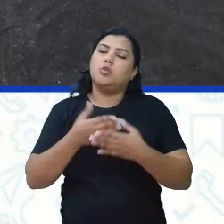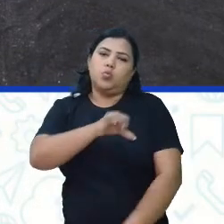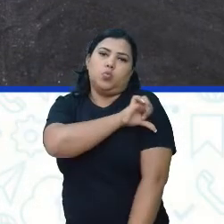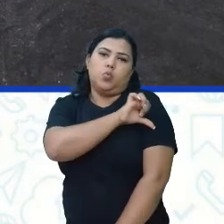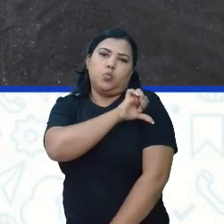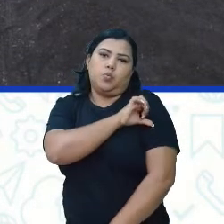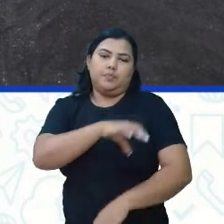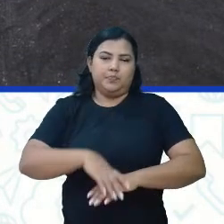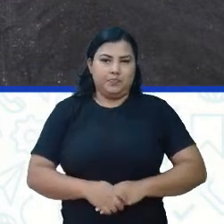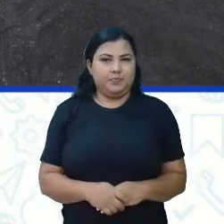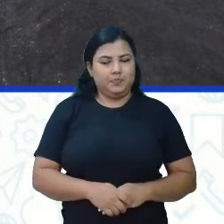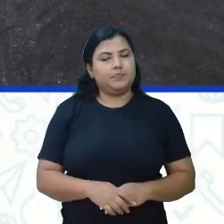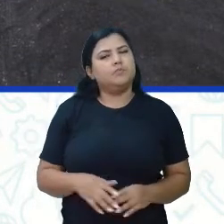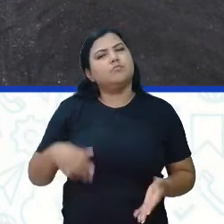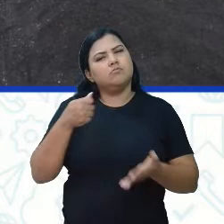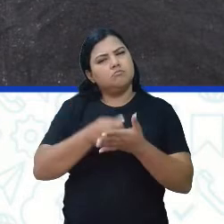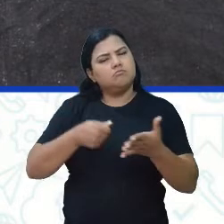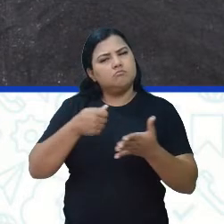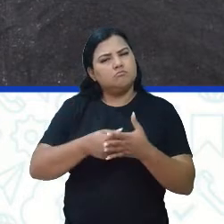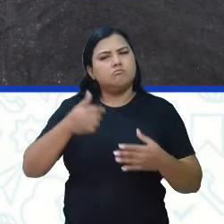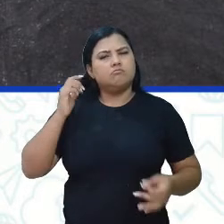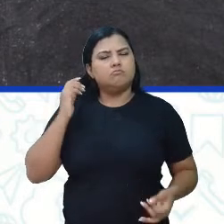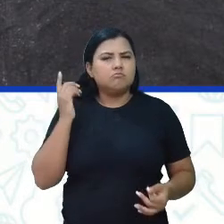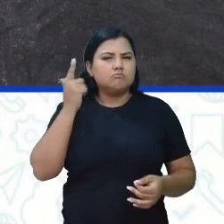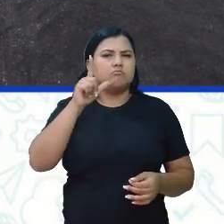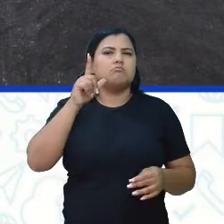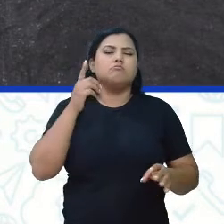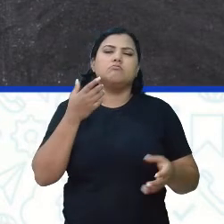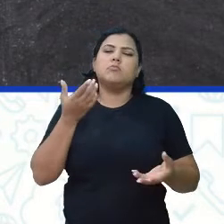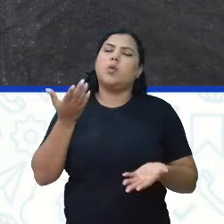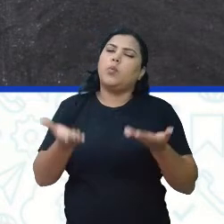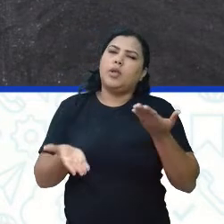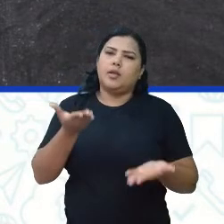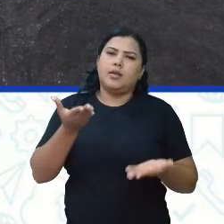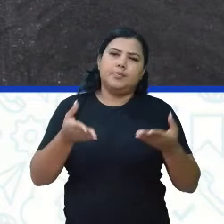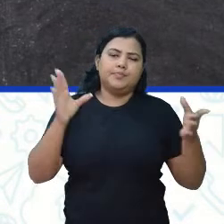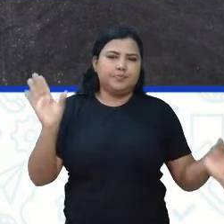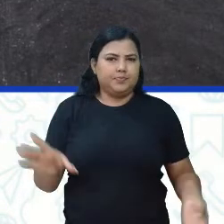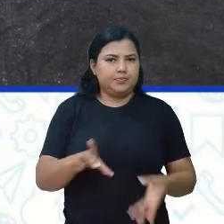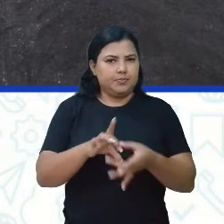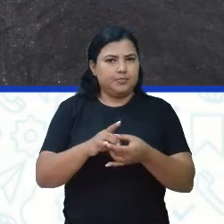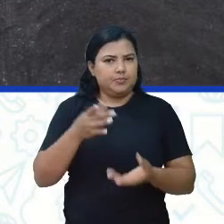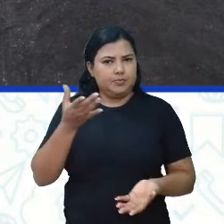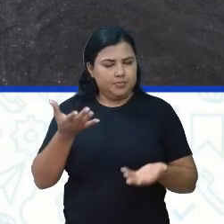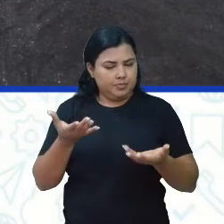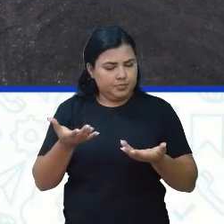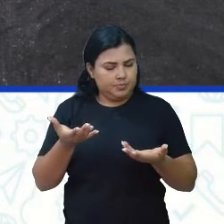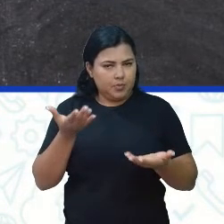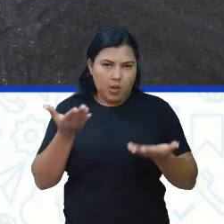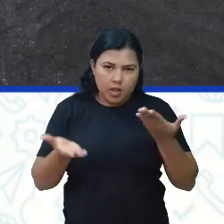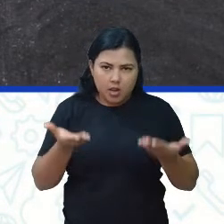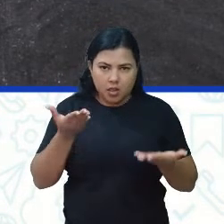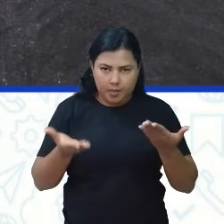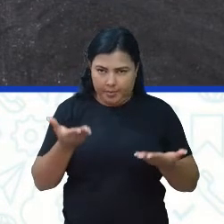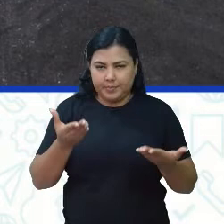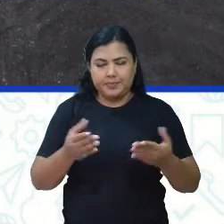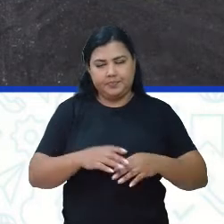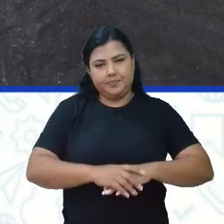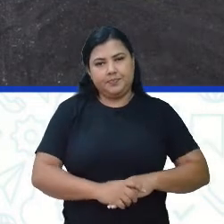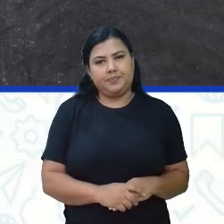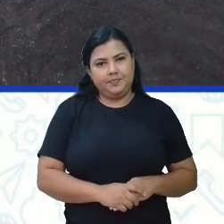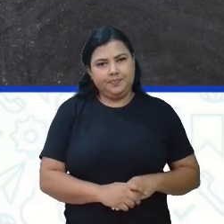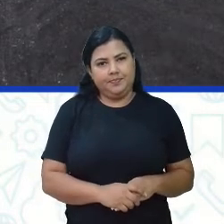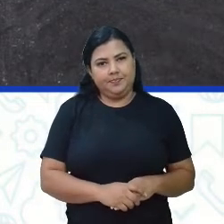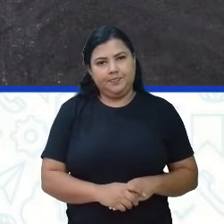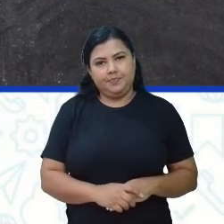bom? Então, tenta buscar esse equilíbrio associando a equação, tenta buscar a ideia de equação associando a